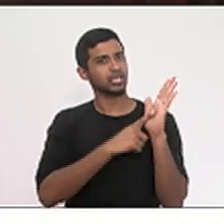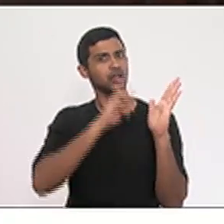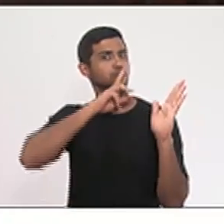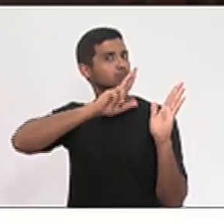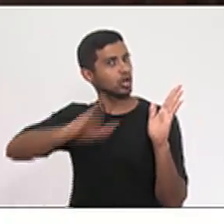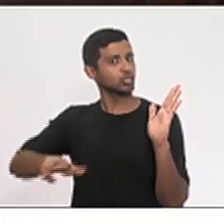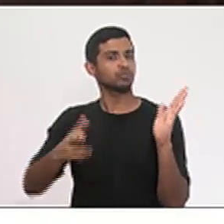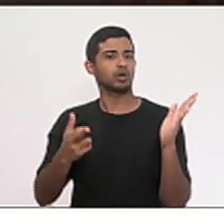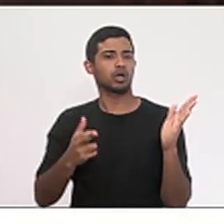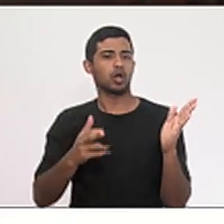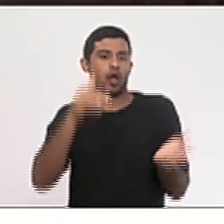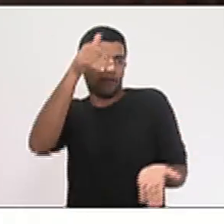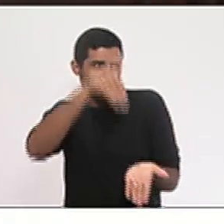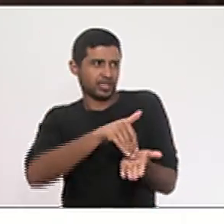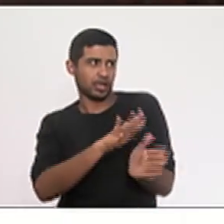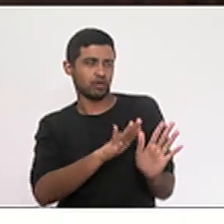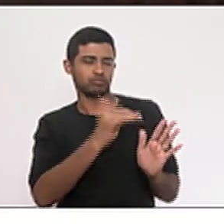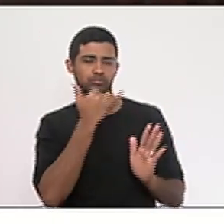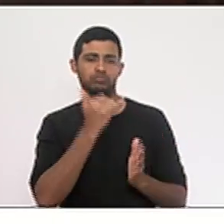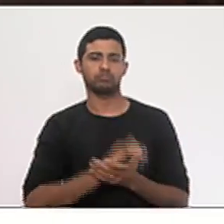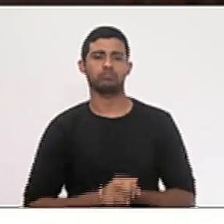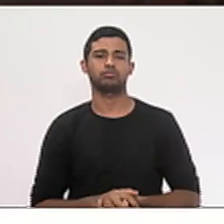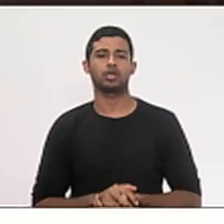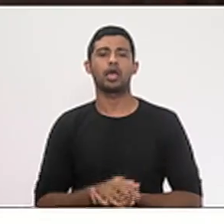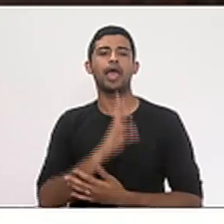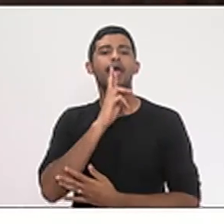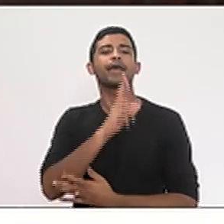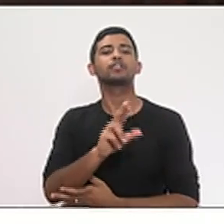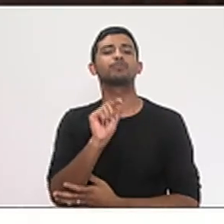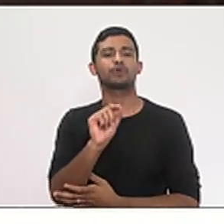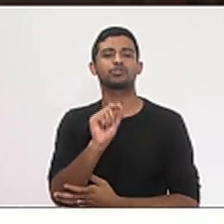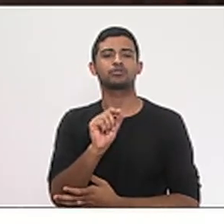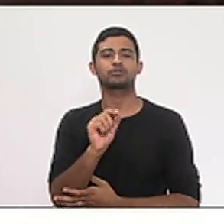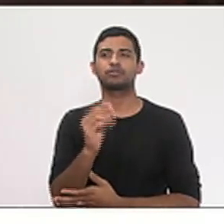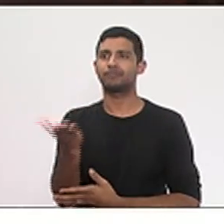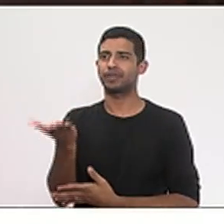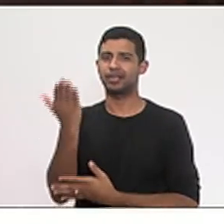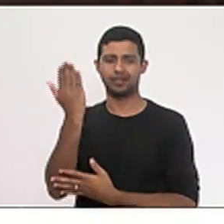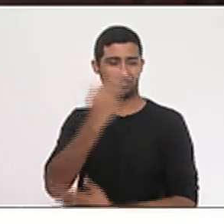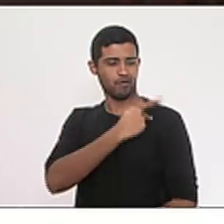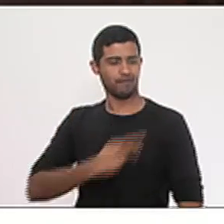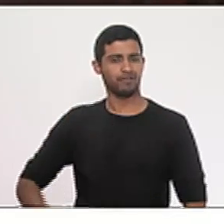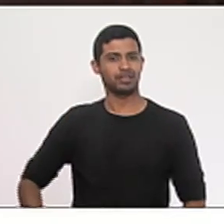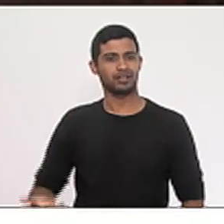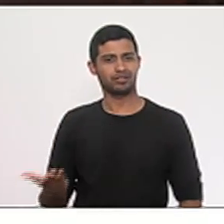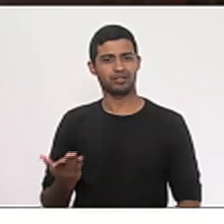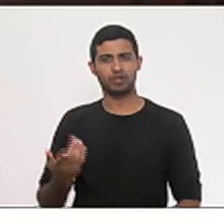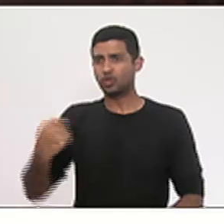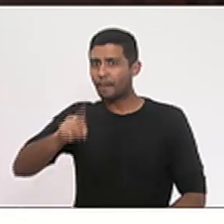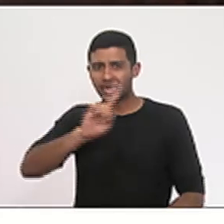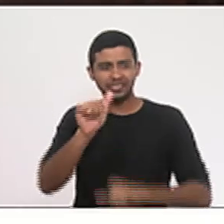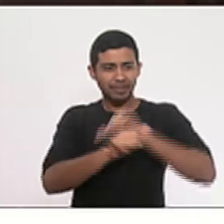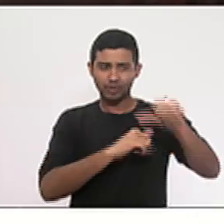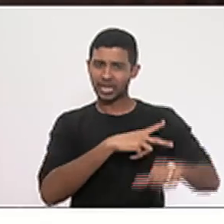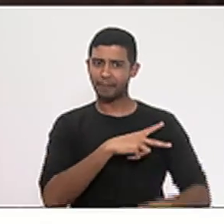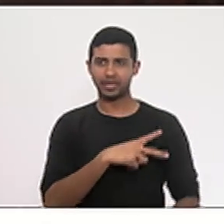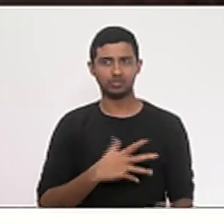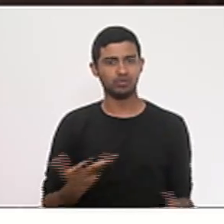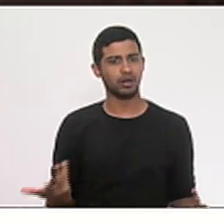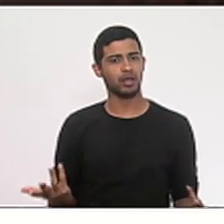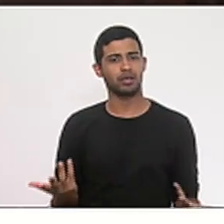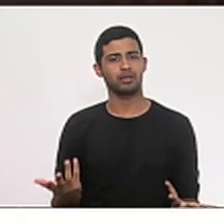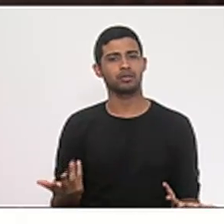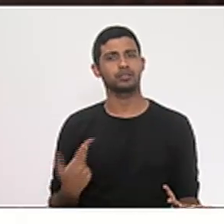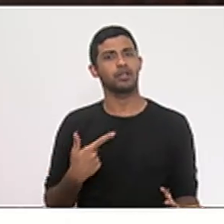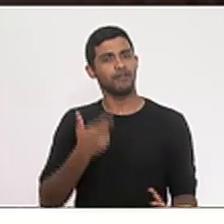resposta, para concluir, que dá resposta ao excelentíssimo senhor governador, que ele não precisa privatizar a SEDAI. Então,